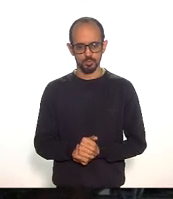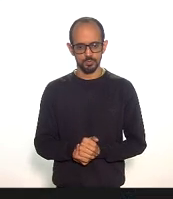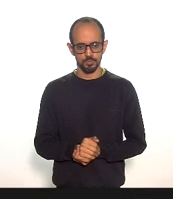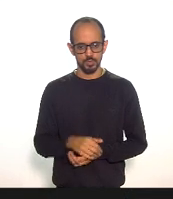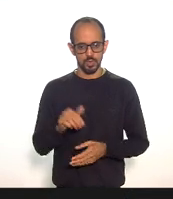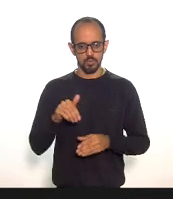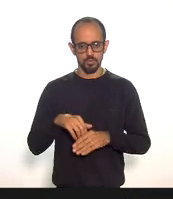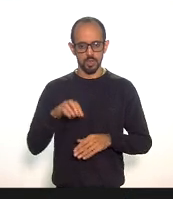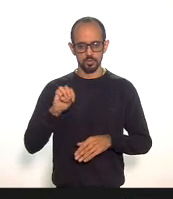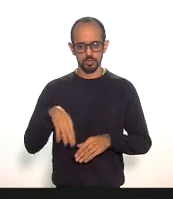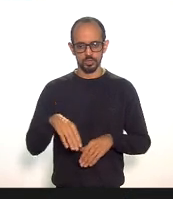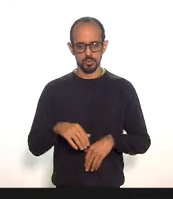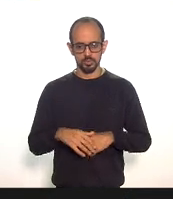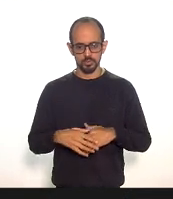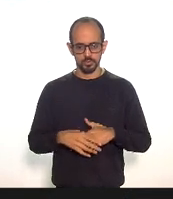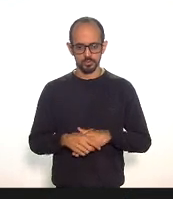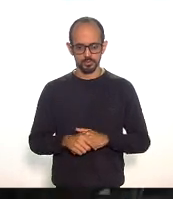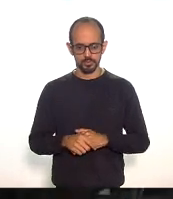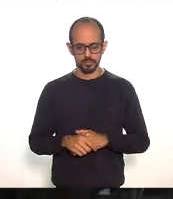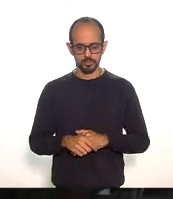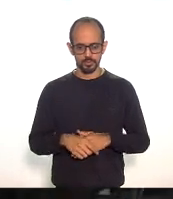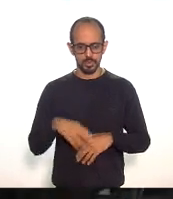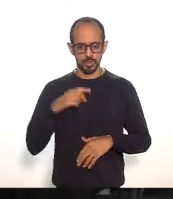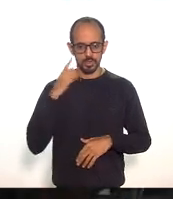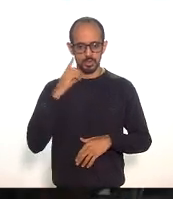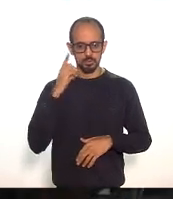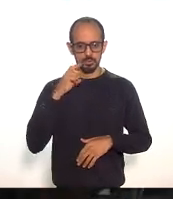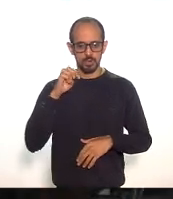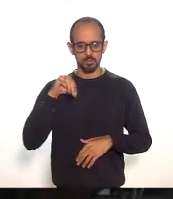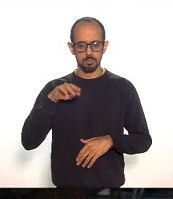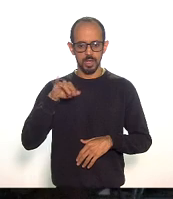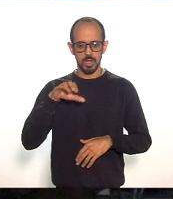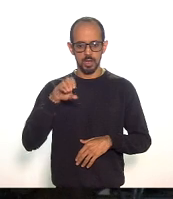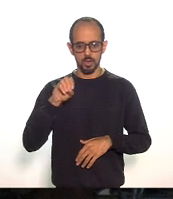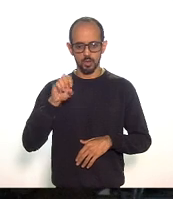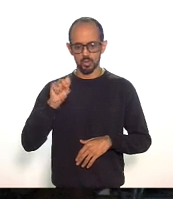Voto sim, presidente. Deputado Marcos Abraão.